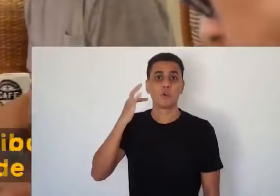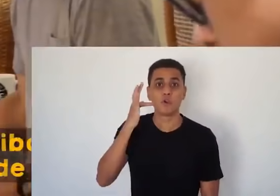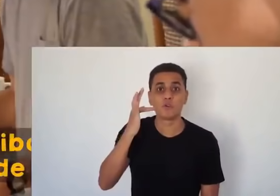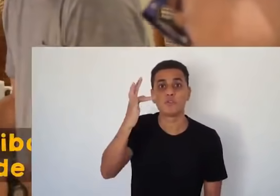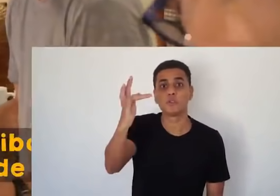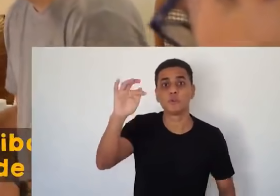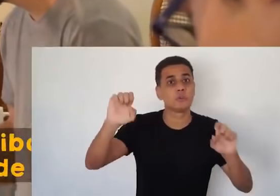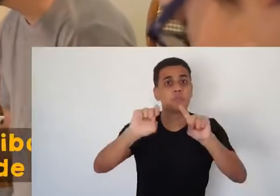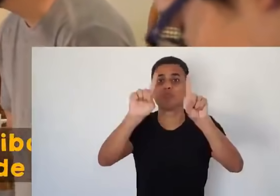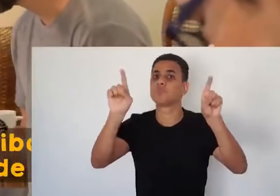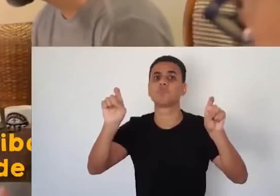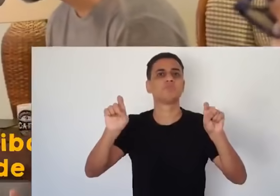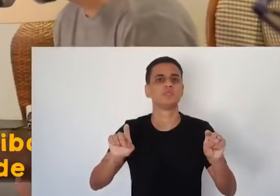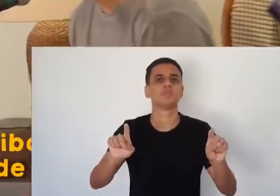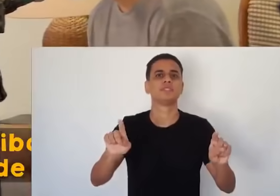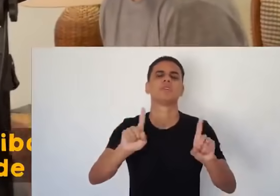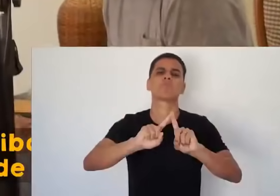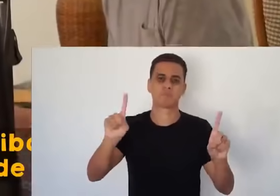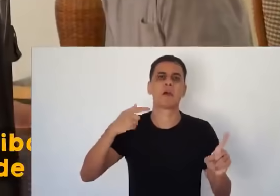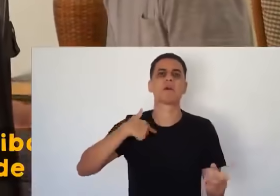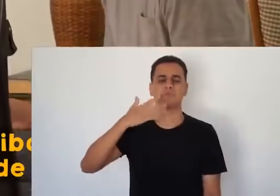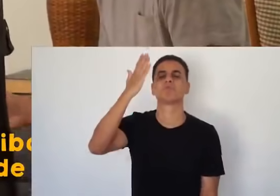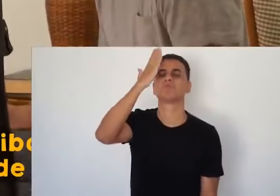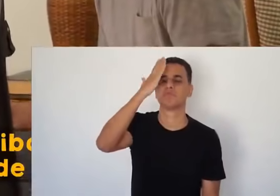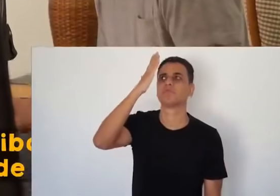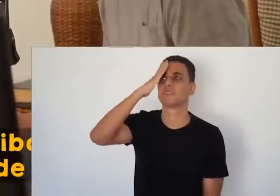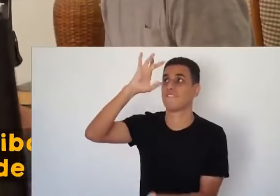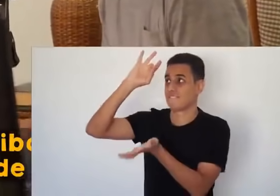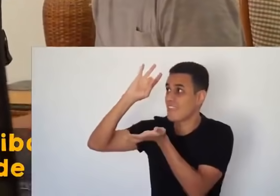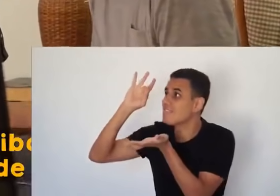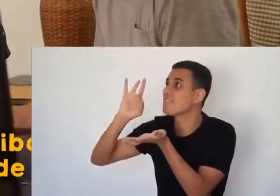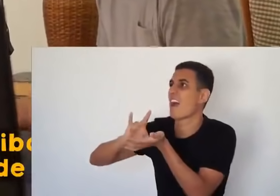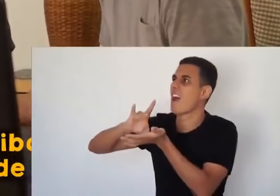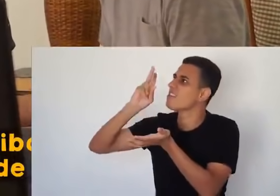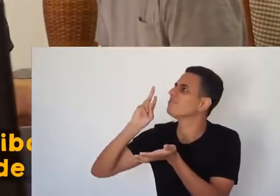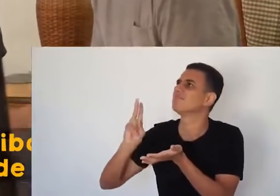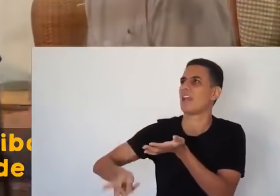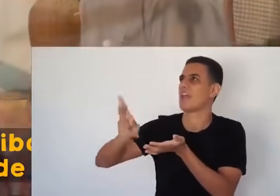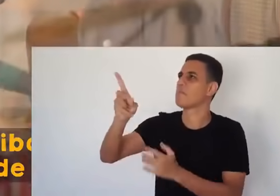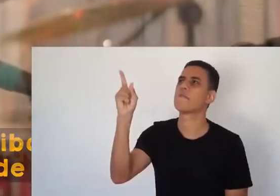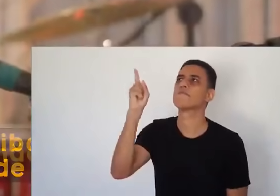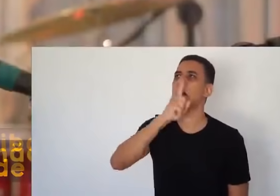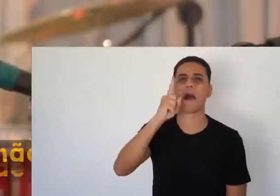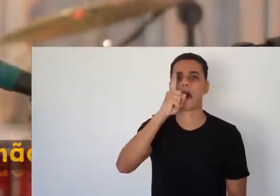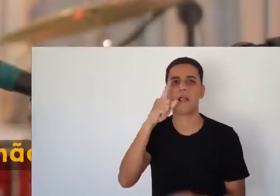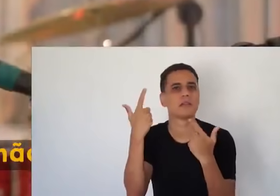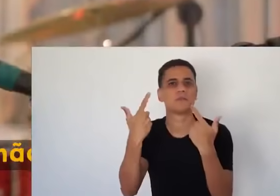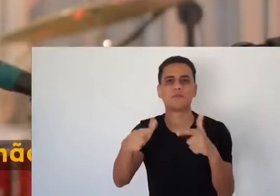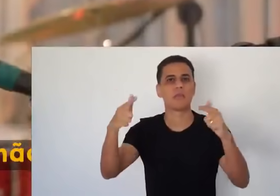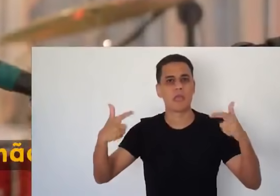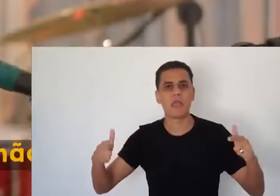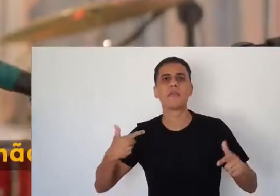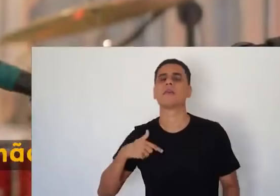Mesmo que não saiba o que virá, sei que tua verdade não falhará. Eu